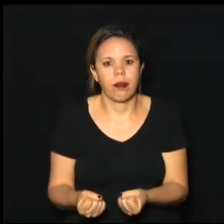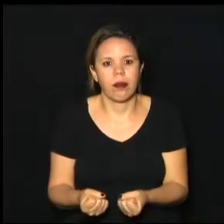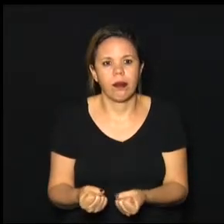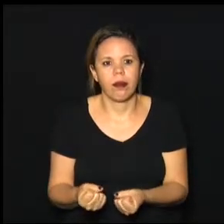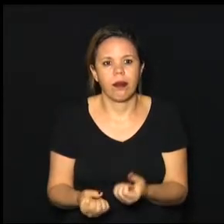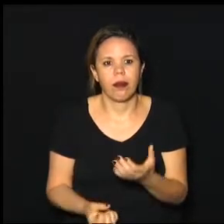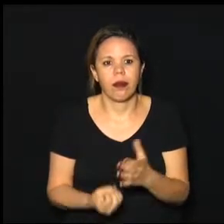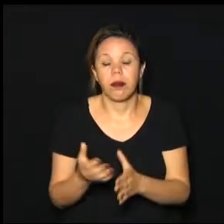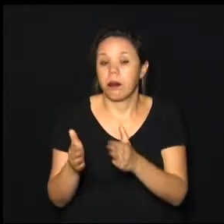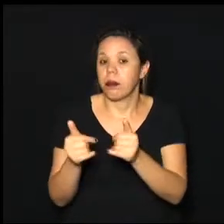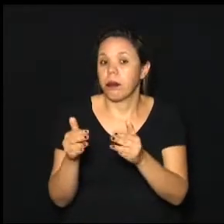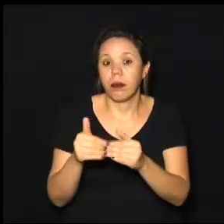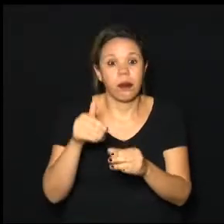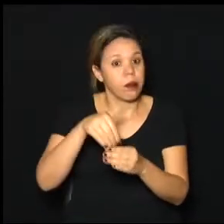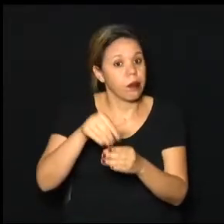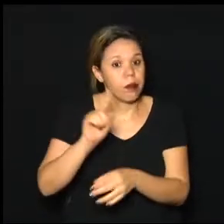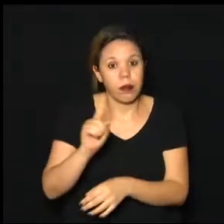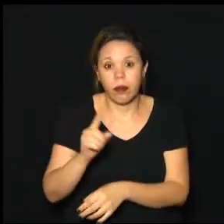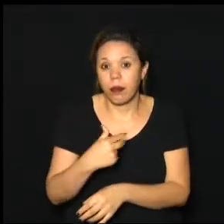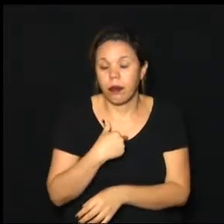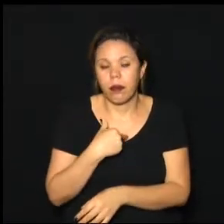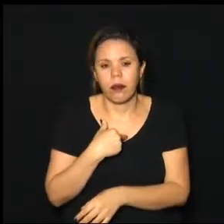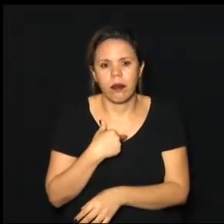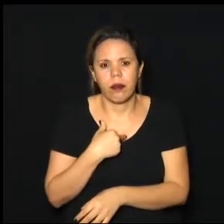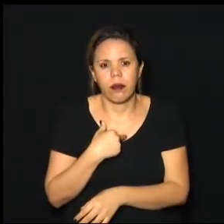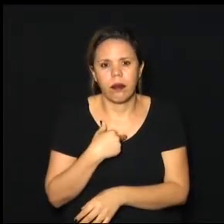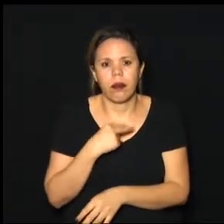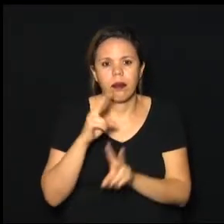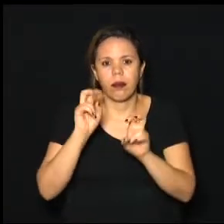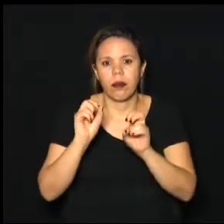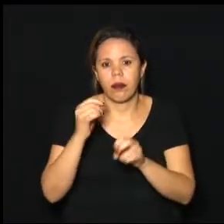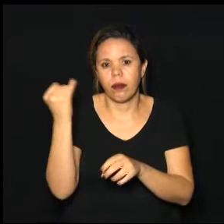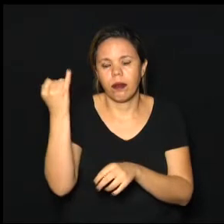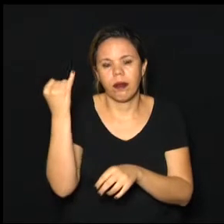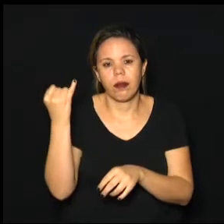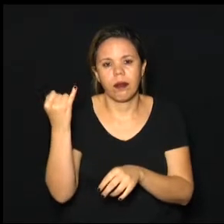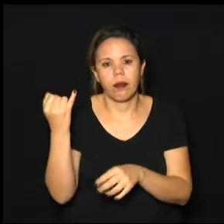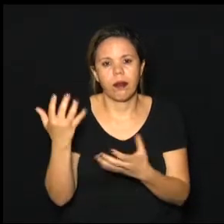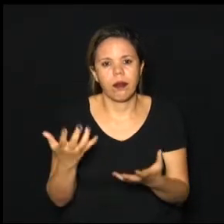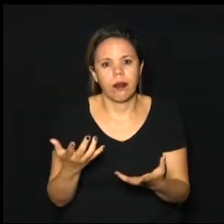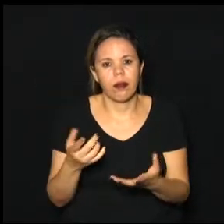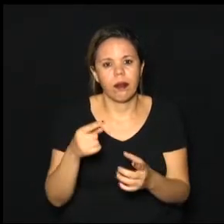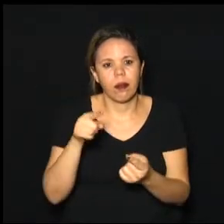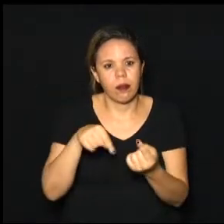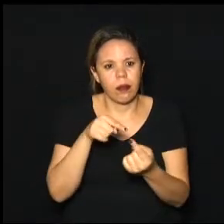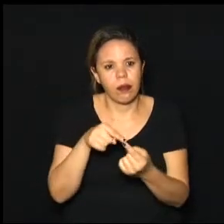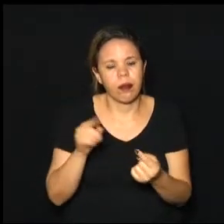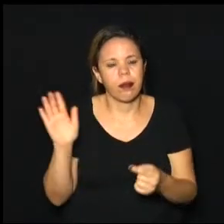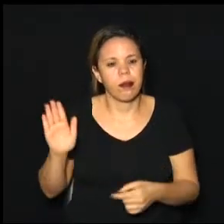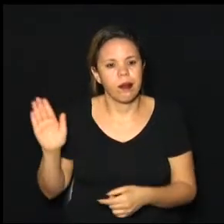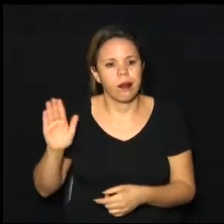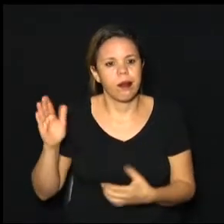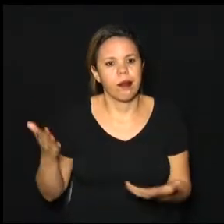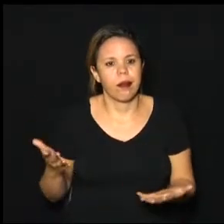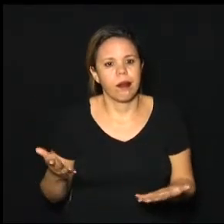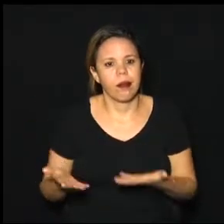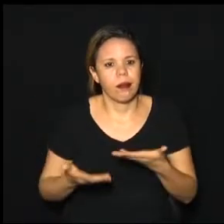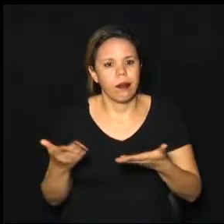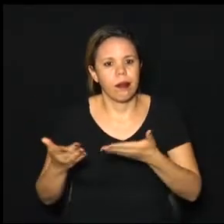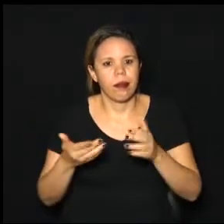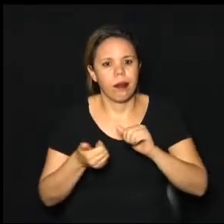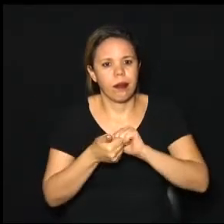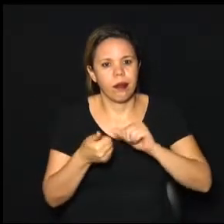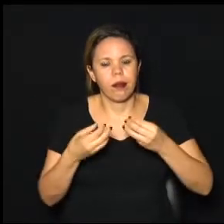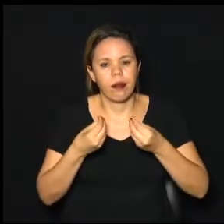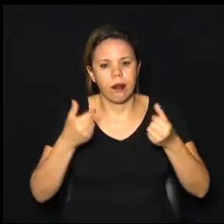envolva um pedido explícito de voto, a menção, a pretensa candidatura, a exaltação das